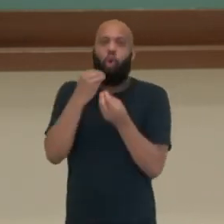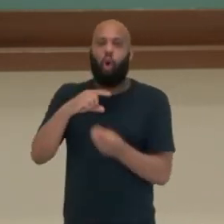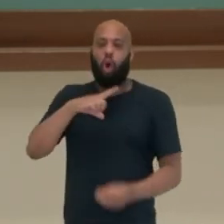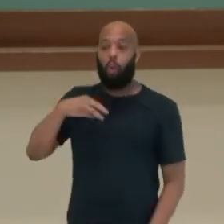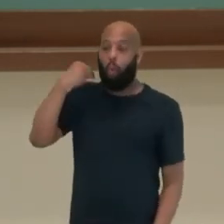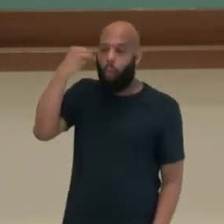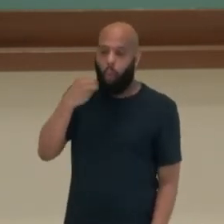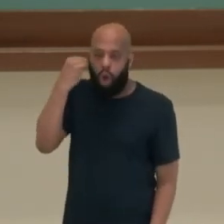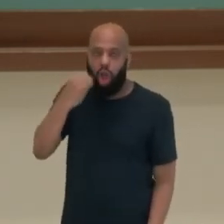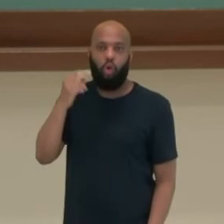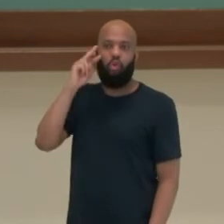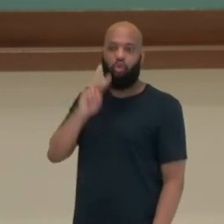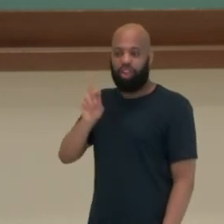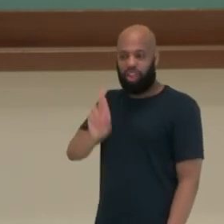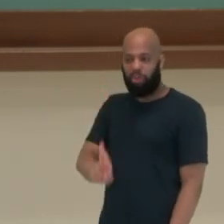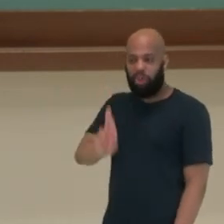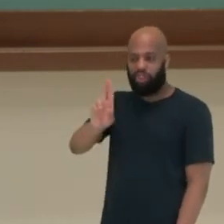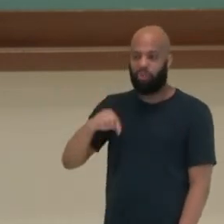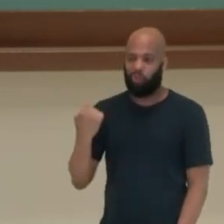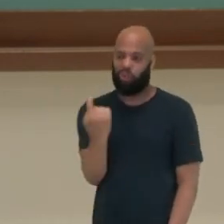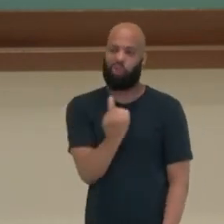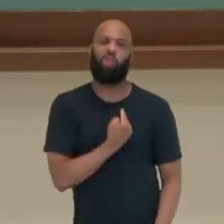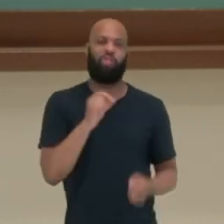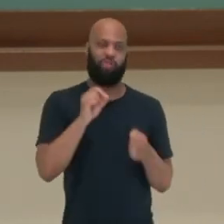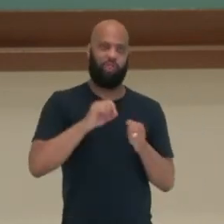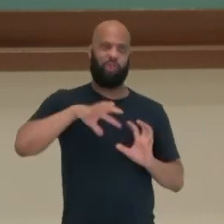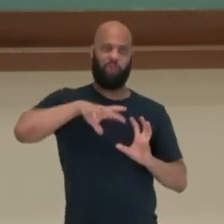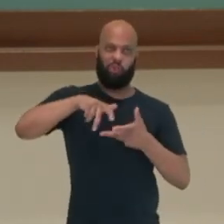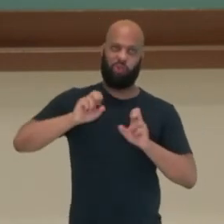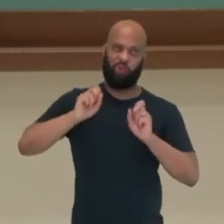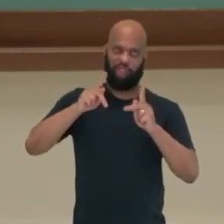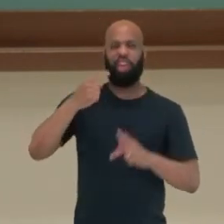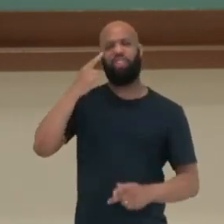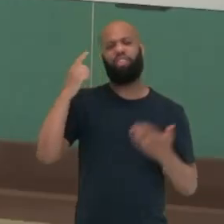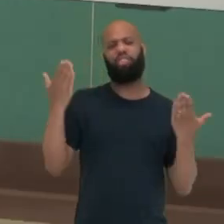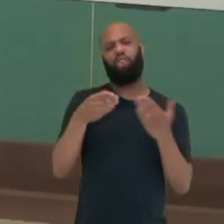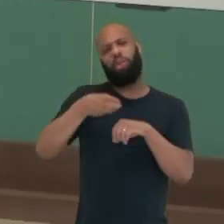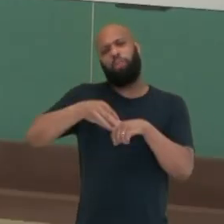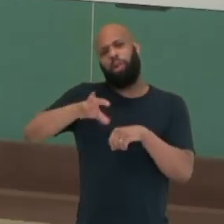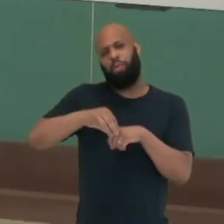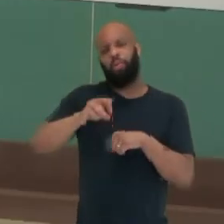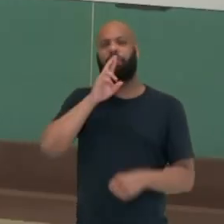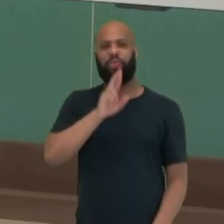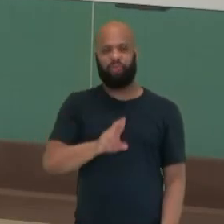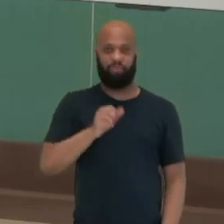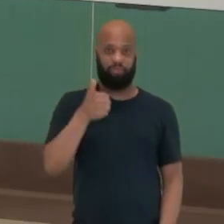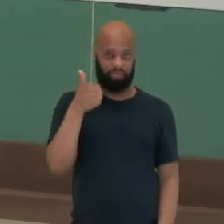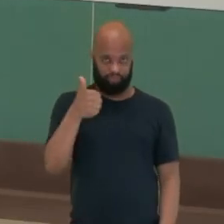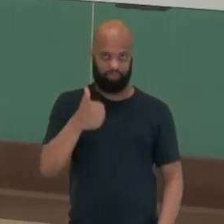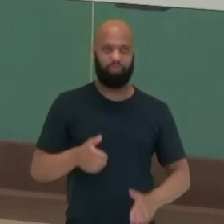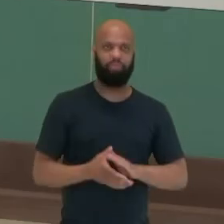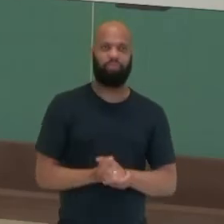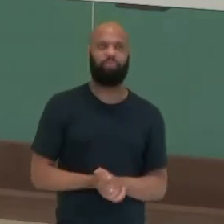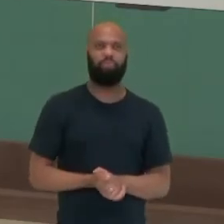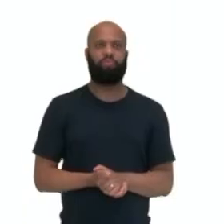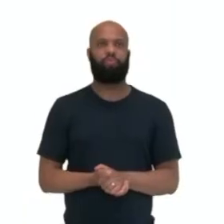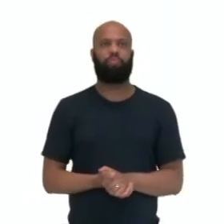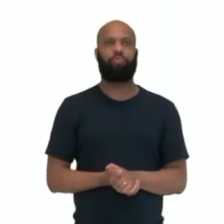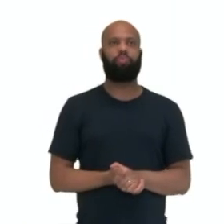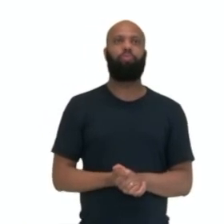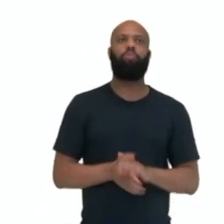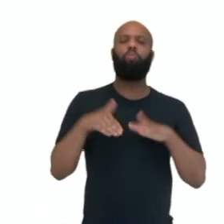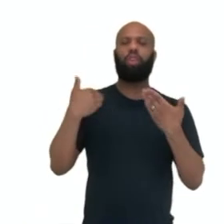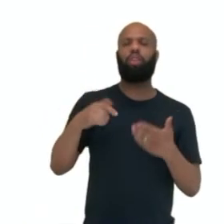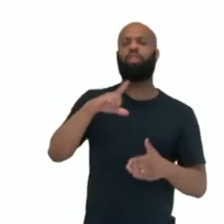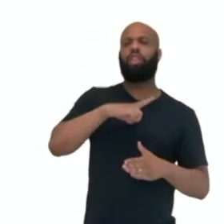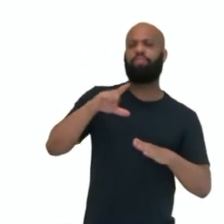nas representações que nós fazemos do mundo. Vamos aqui então para a nossa sugestão de reflexão.